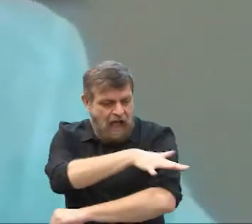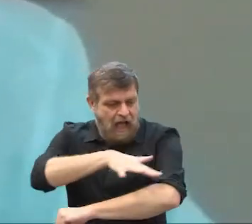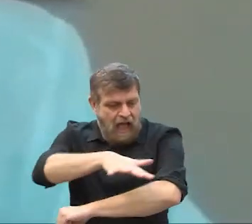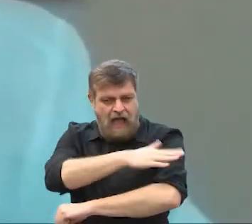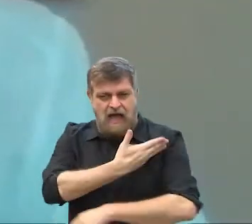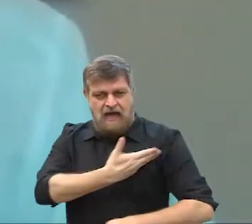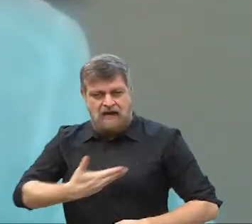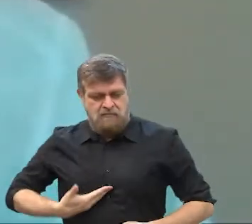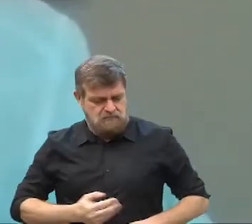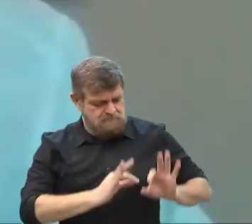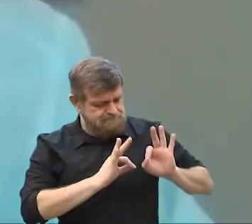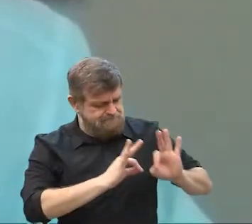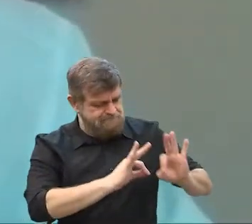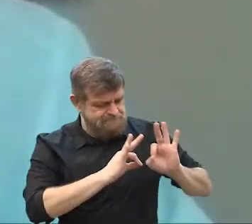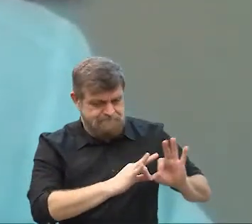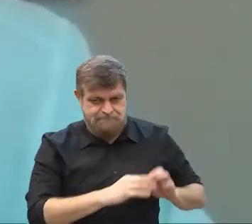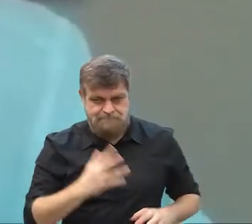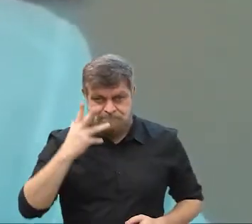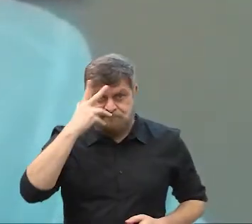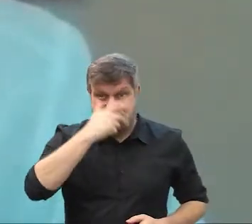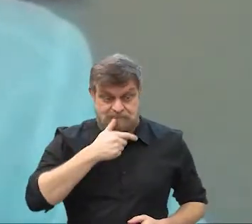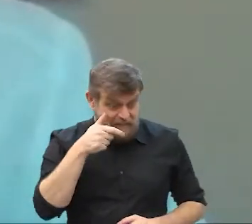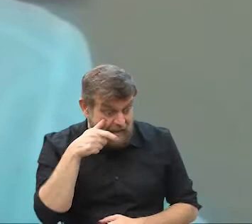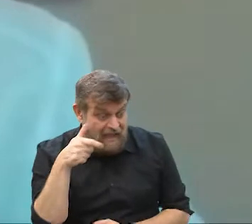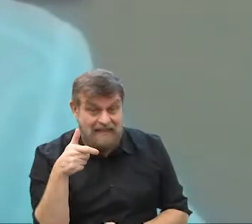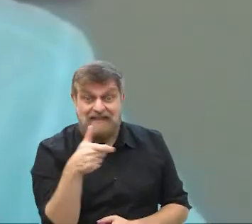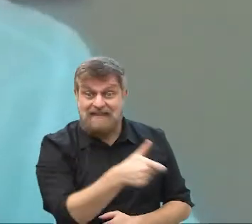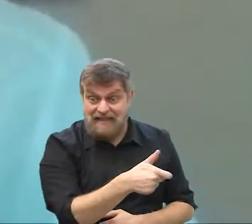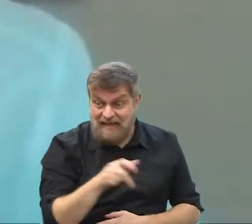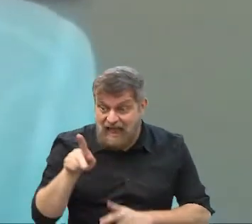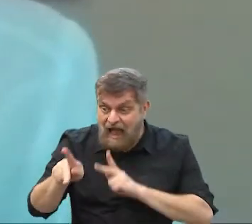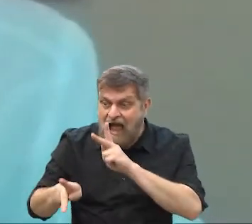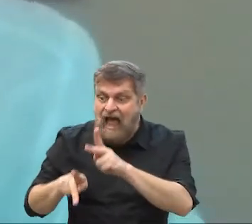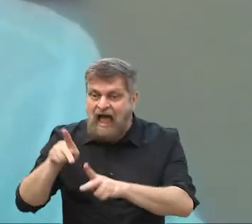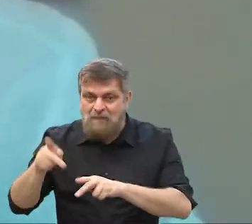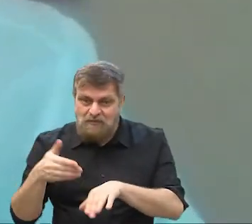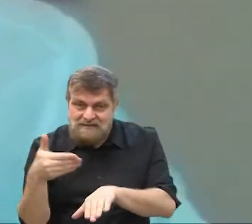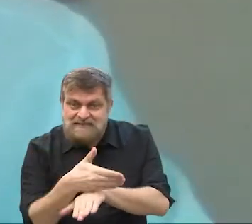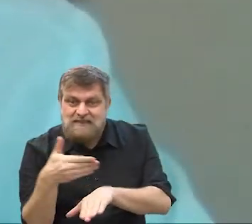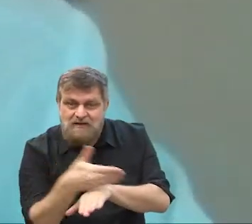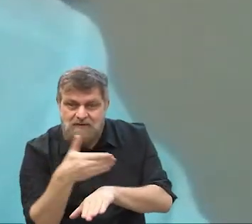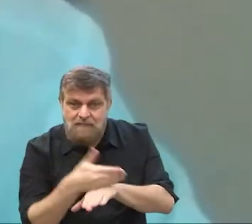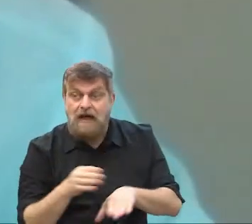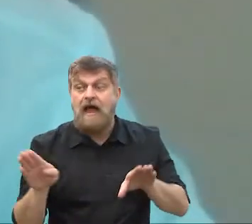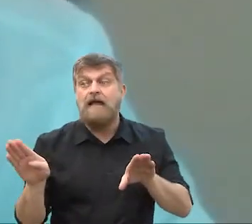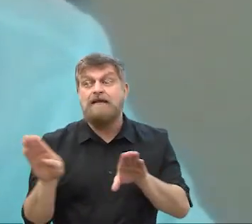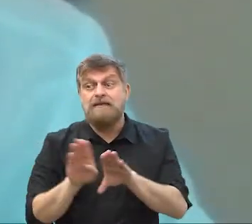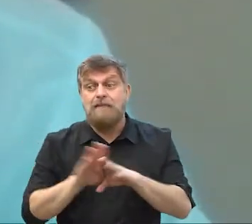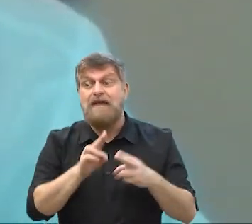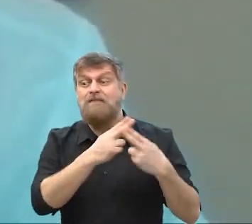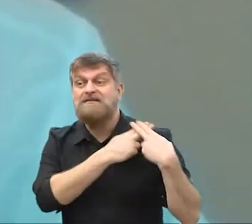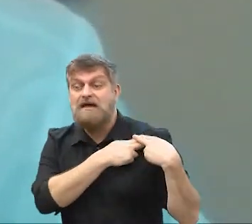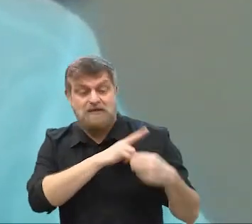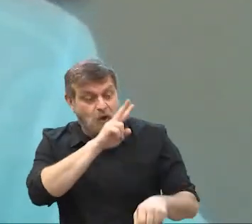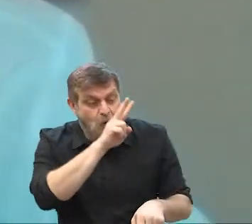públicos revitalizados, é um atrativo para a população participar e também cuidar do bem